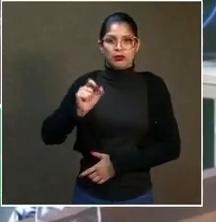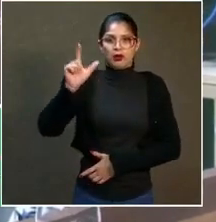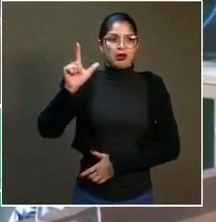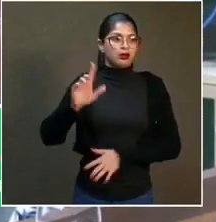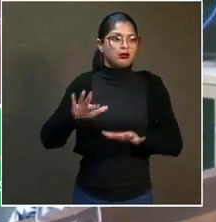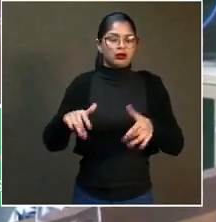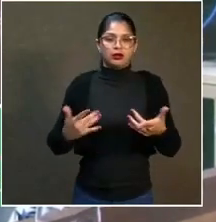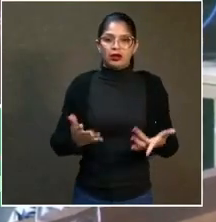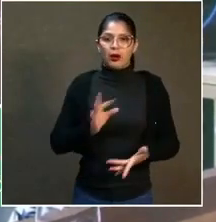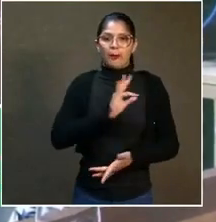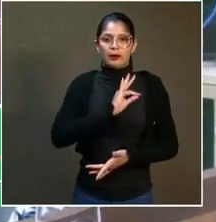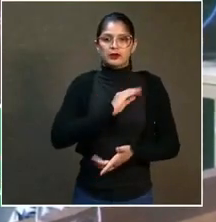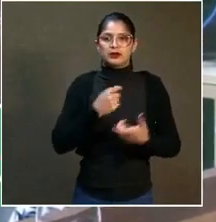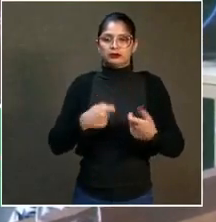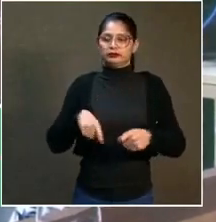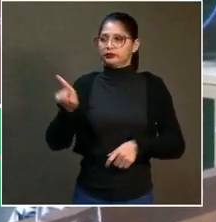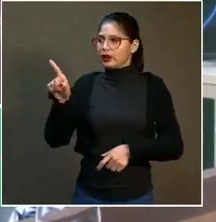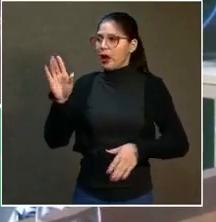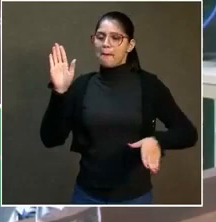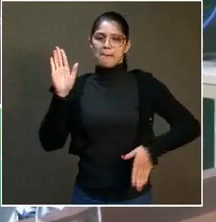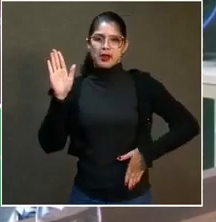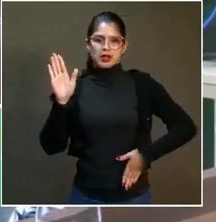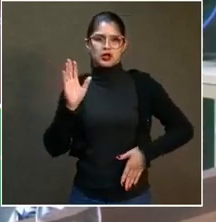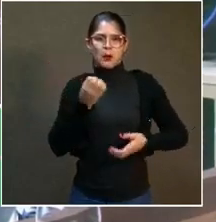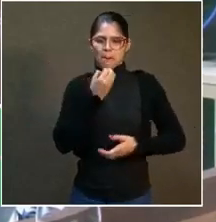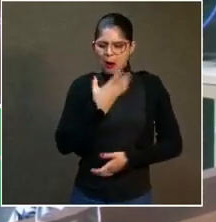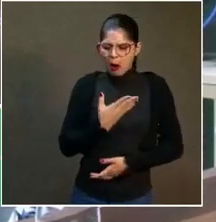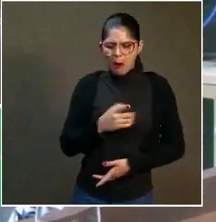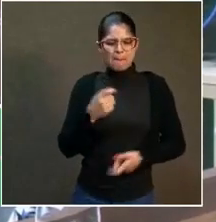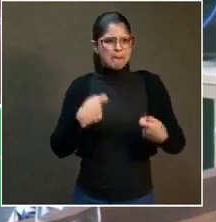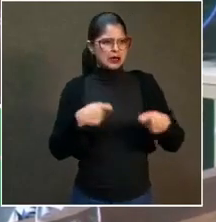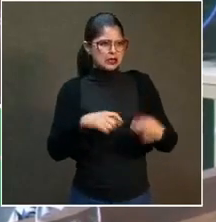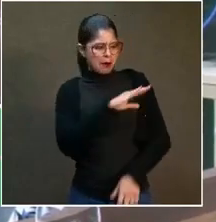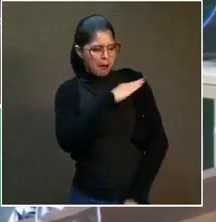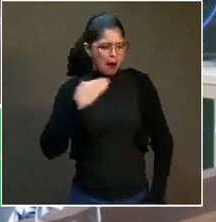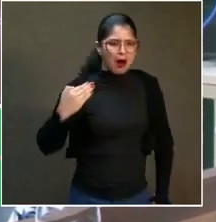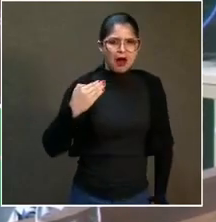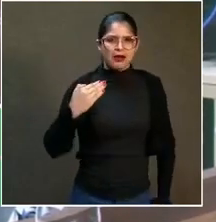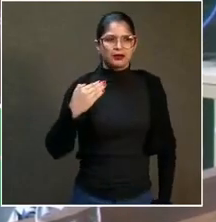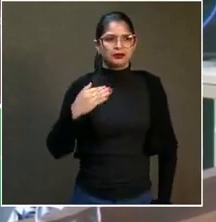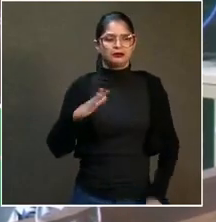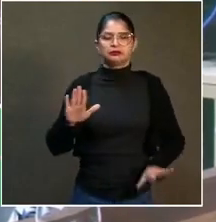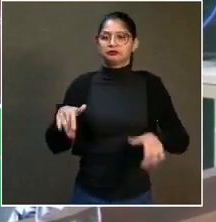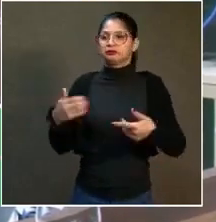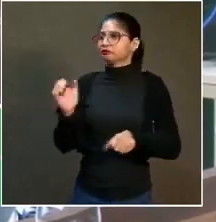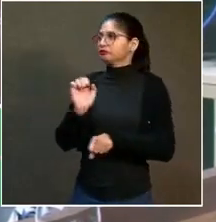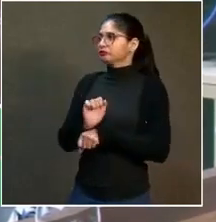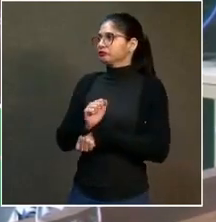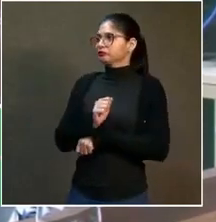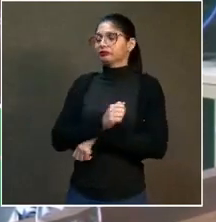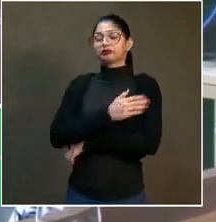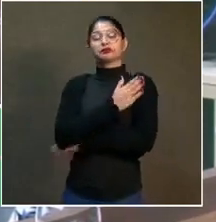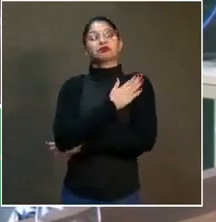Ele tem que ir lá. Porque bandido bom é bandido morto. Porque o soldado tem que ir lá. E o Estado aqui, ó,